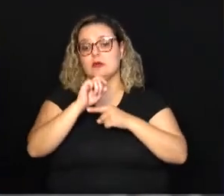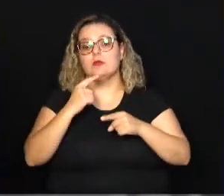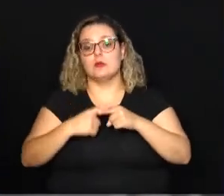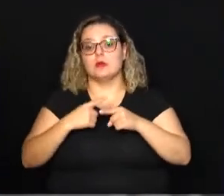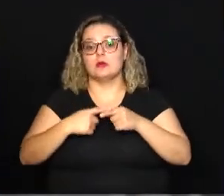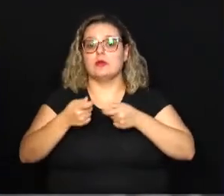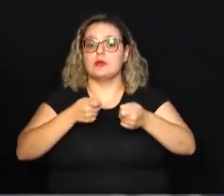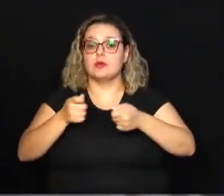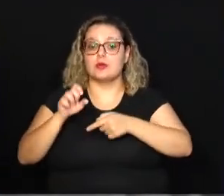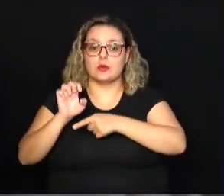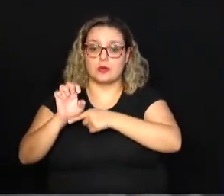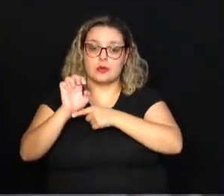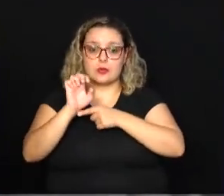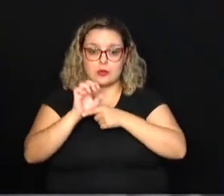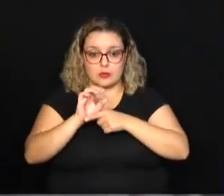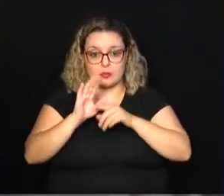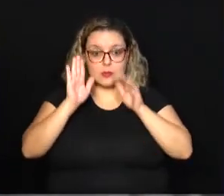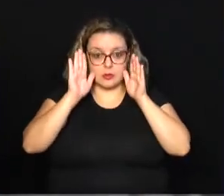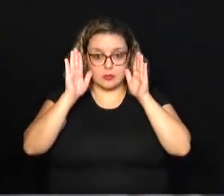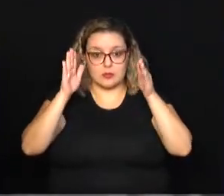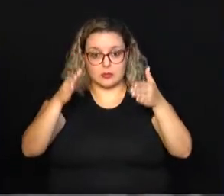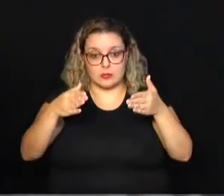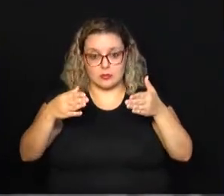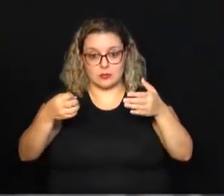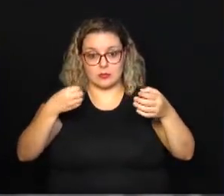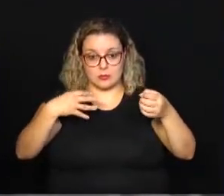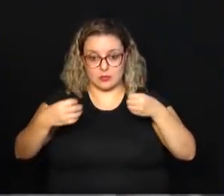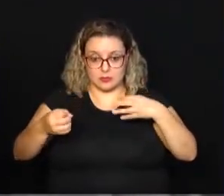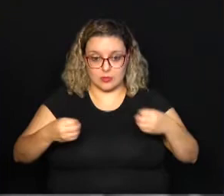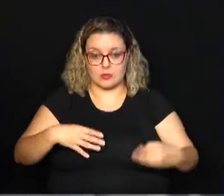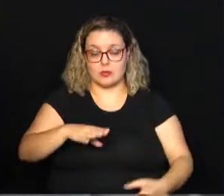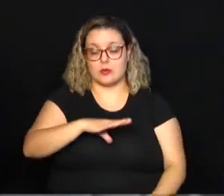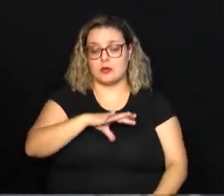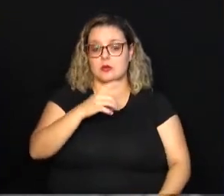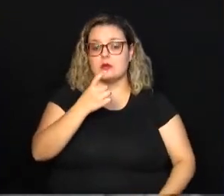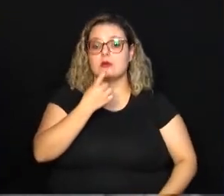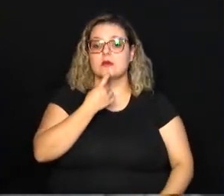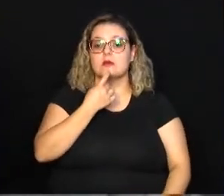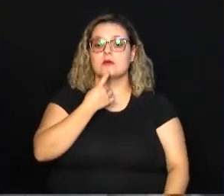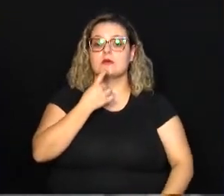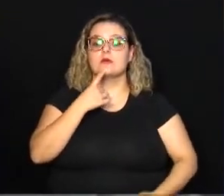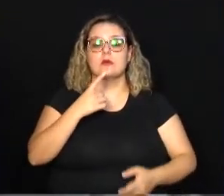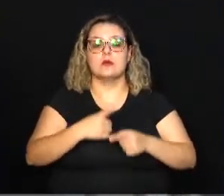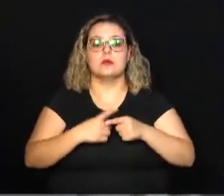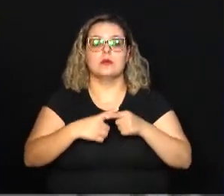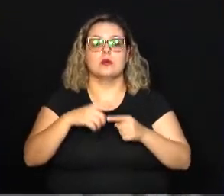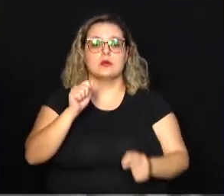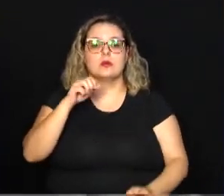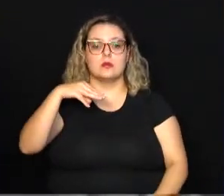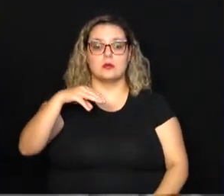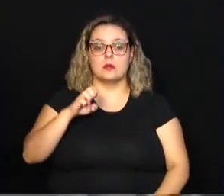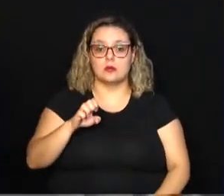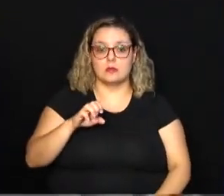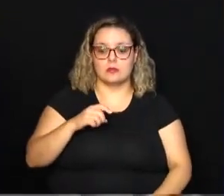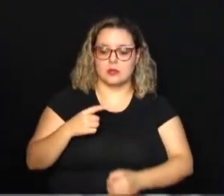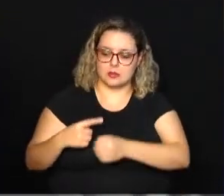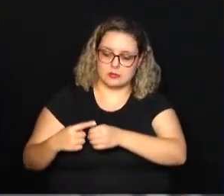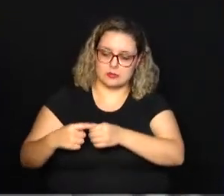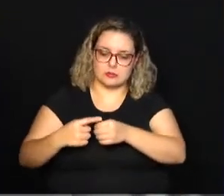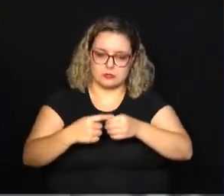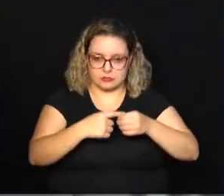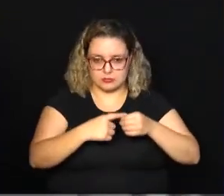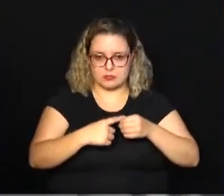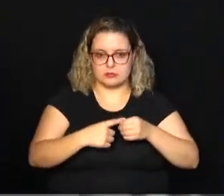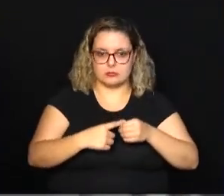para priorizar os atendimentos para pacientes de Campinas. Por quê? Porque o AMI é regional, ele atende pacientes da região.